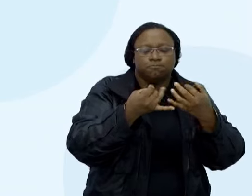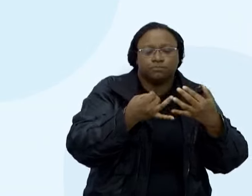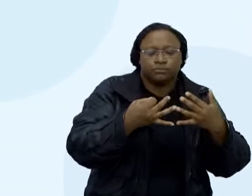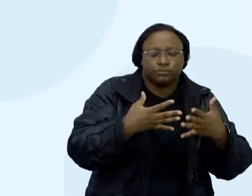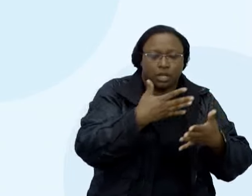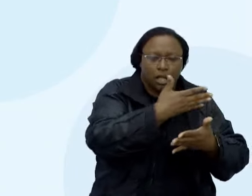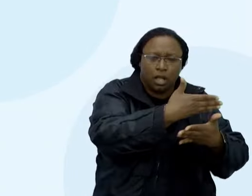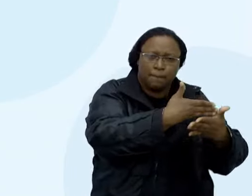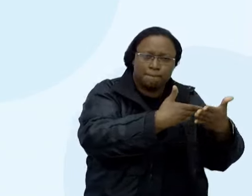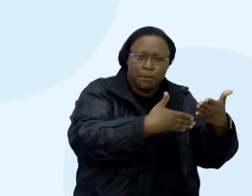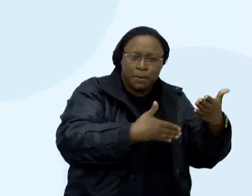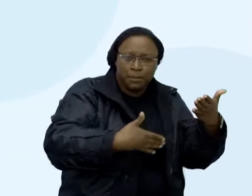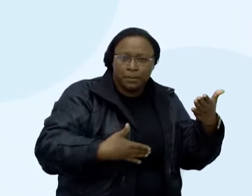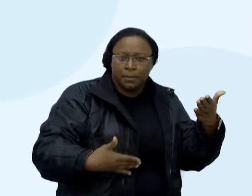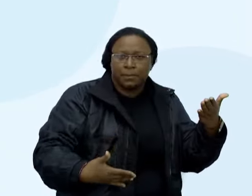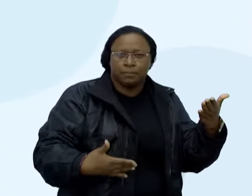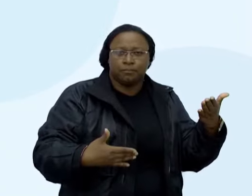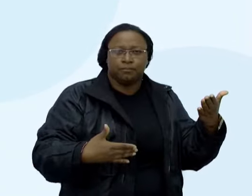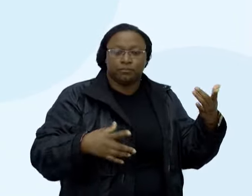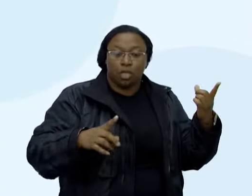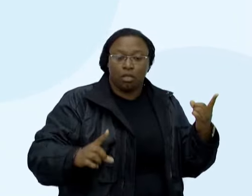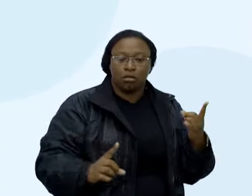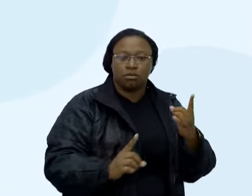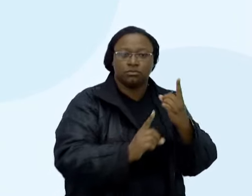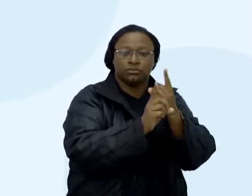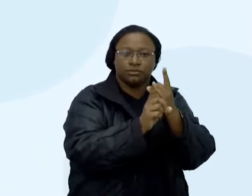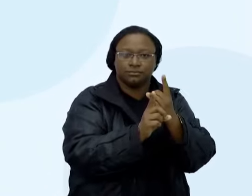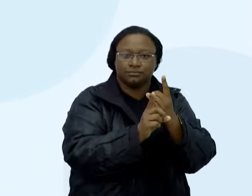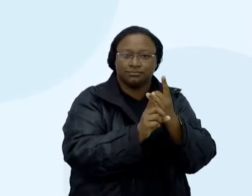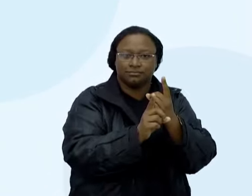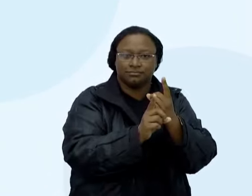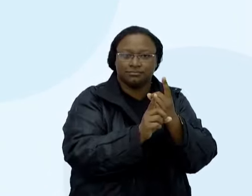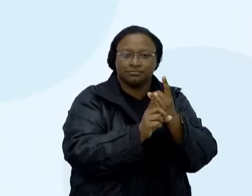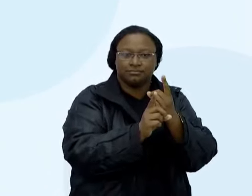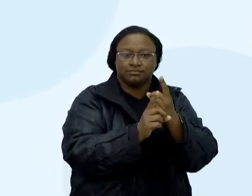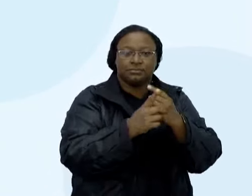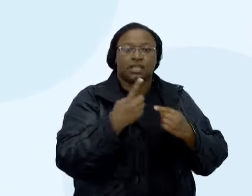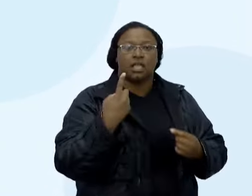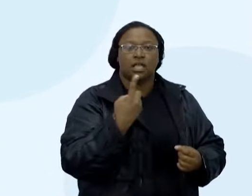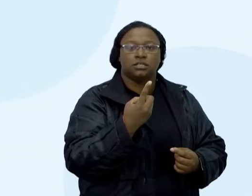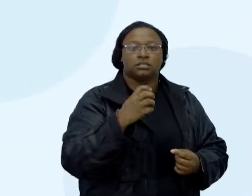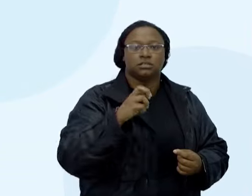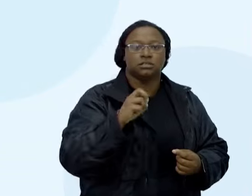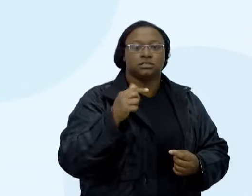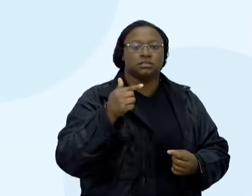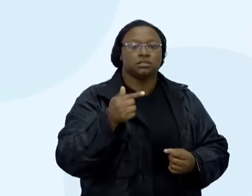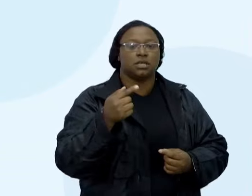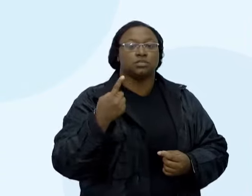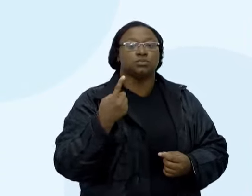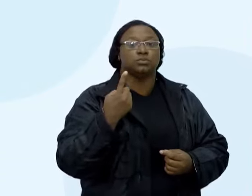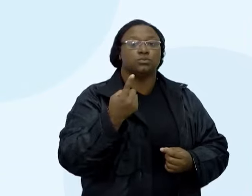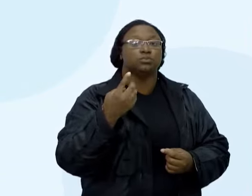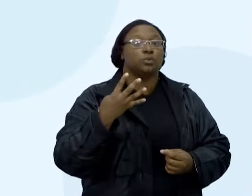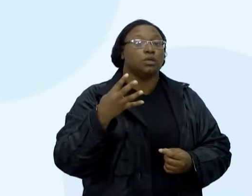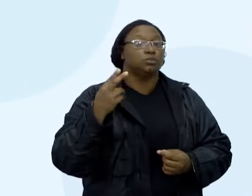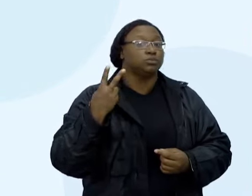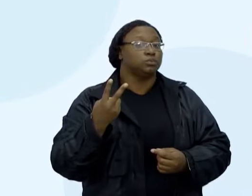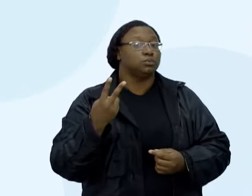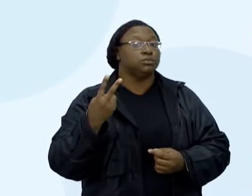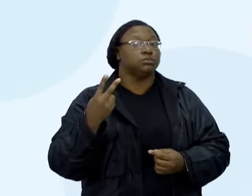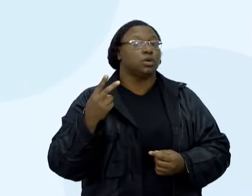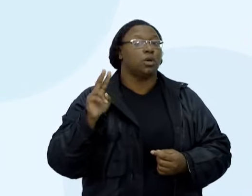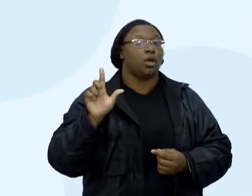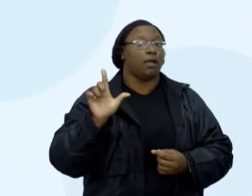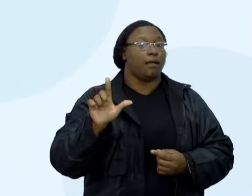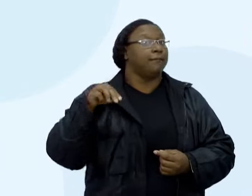de luminotécnica, a gente chegou aqui a 107, 142